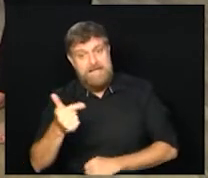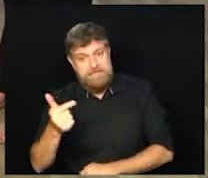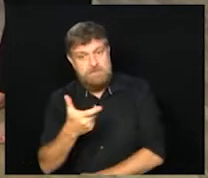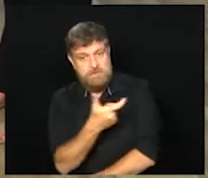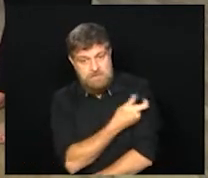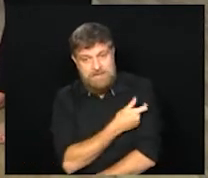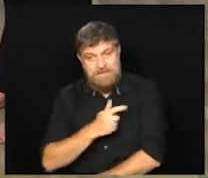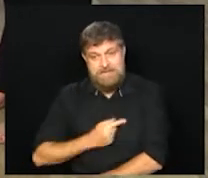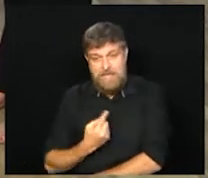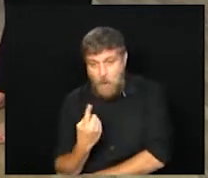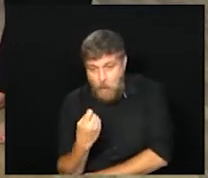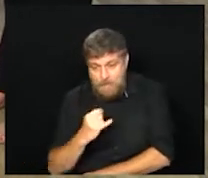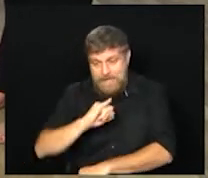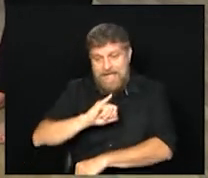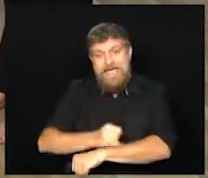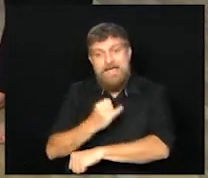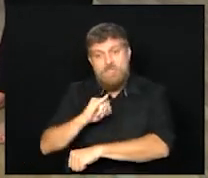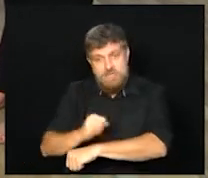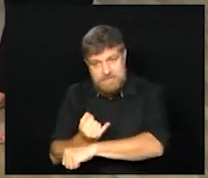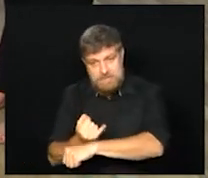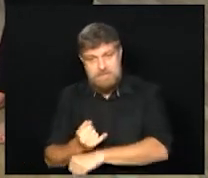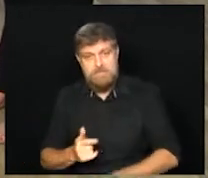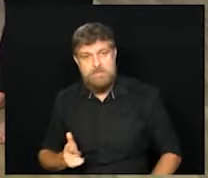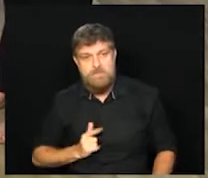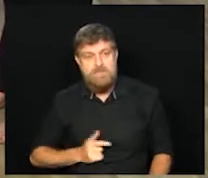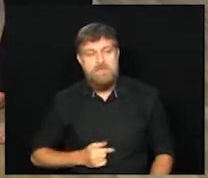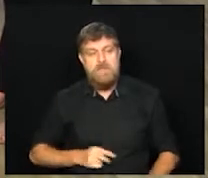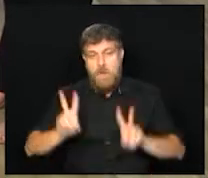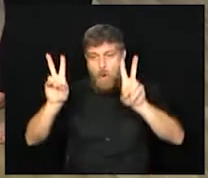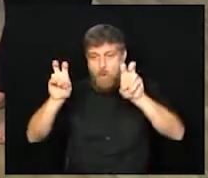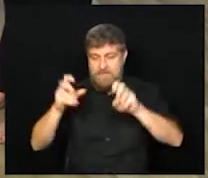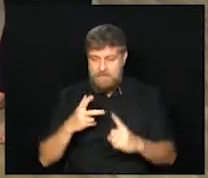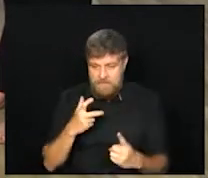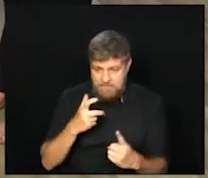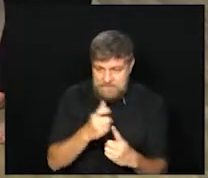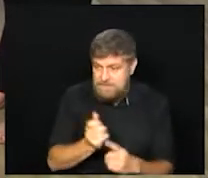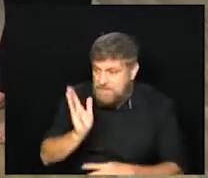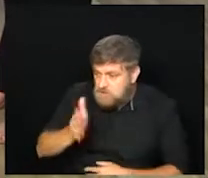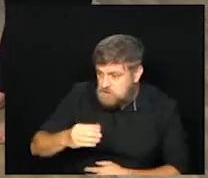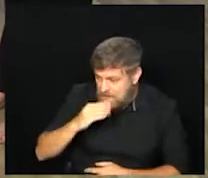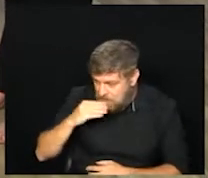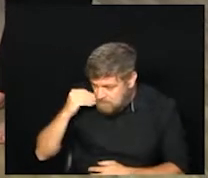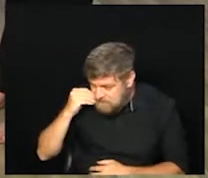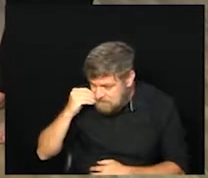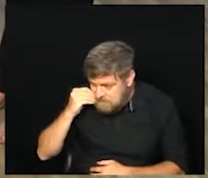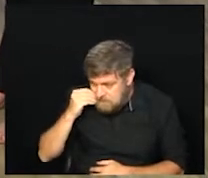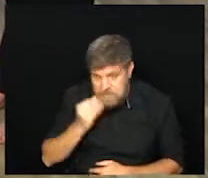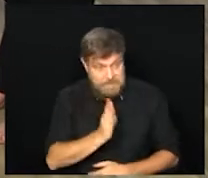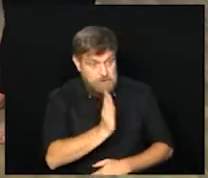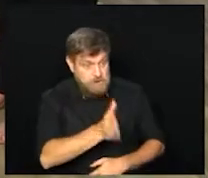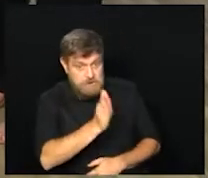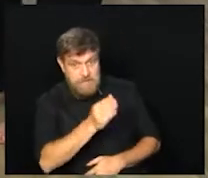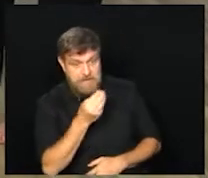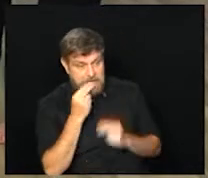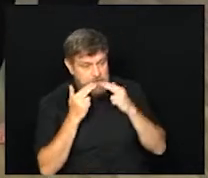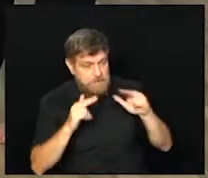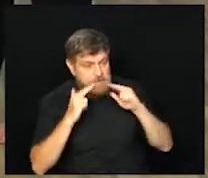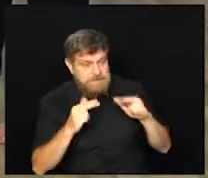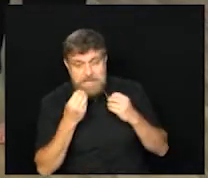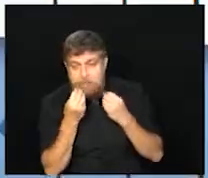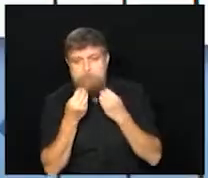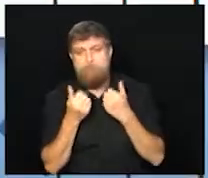Janssen é a dose única. Por falar em vacinação, já chegou a vez dos adolescentes, Mina? Isso, uma boa